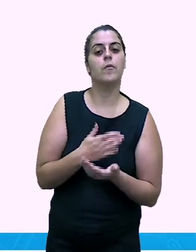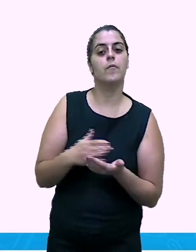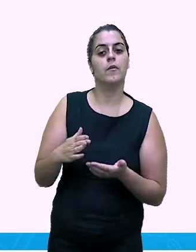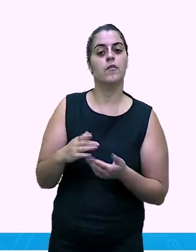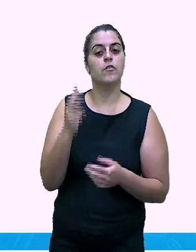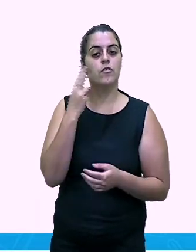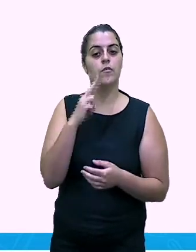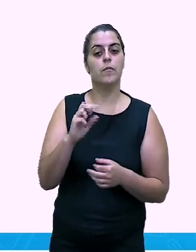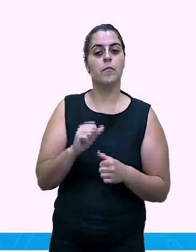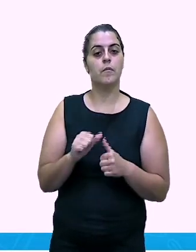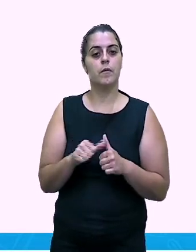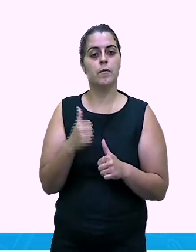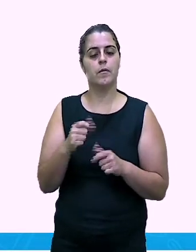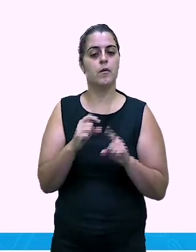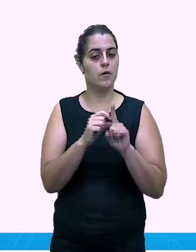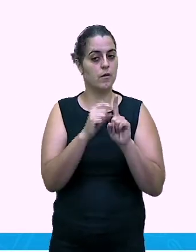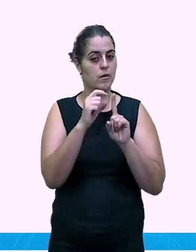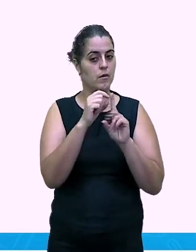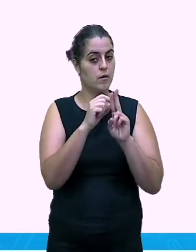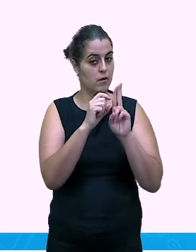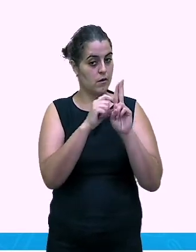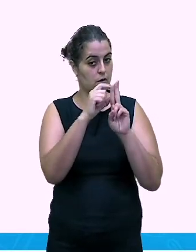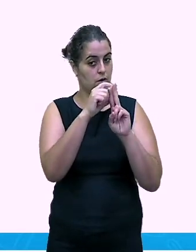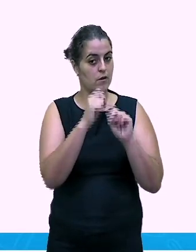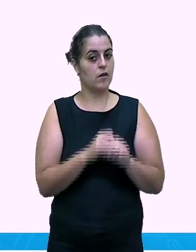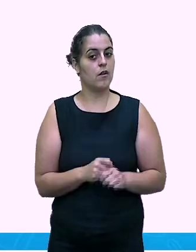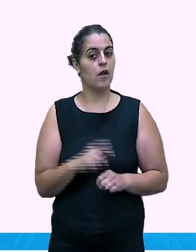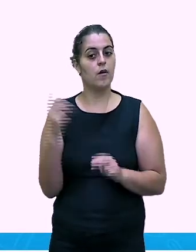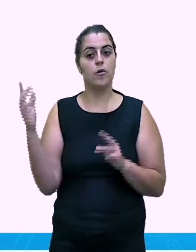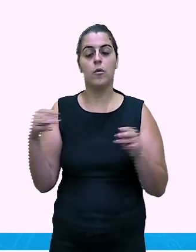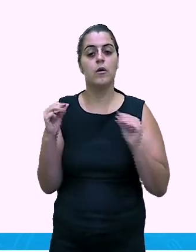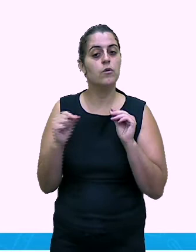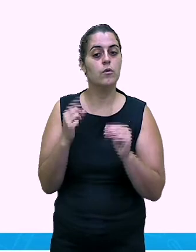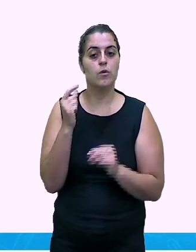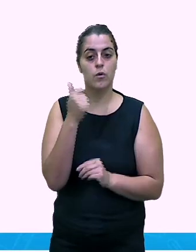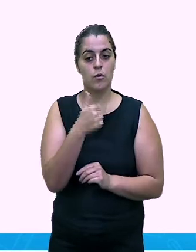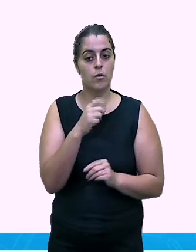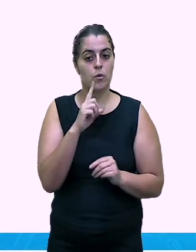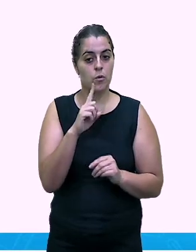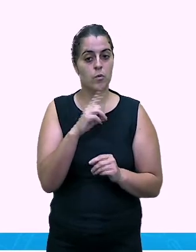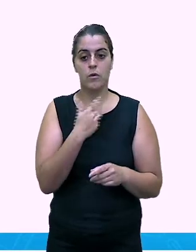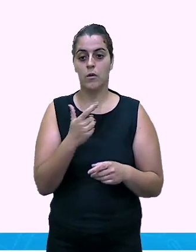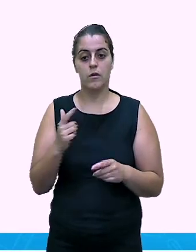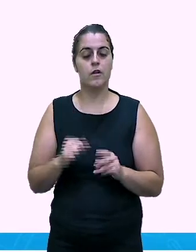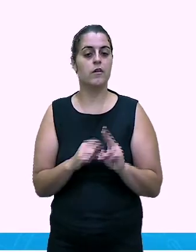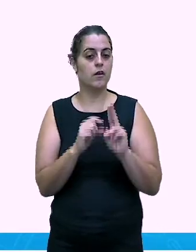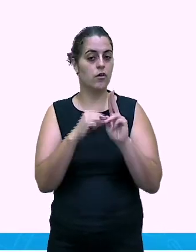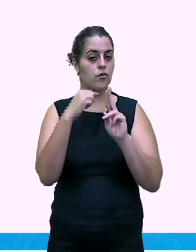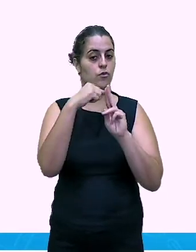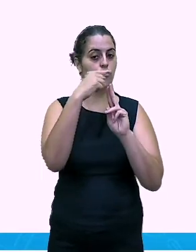a dezena. Então, qual o número que ao multiplicar por 3 eu tenho